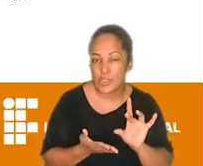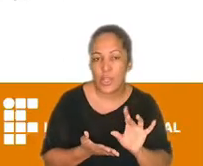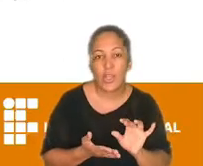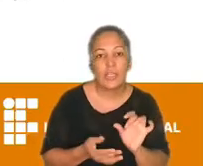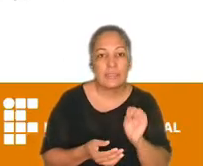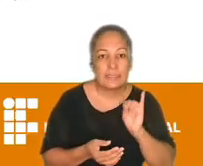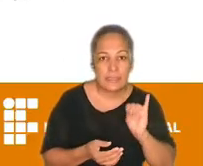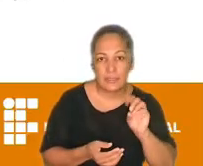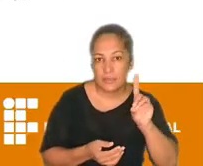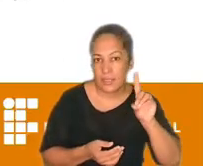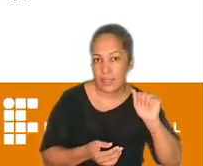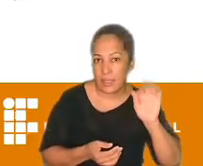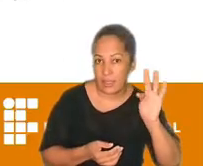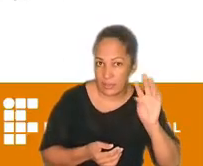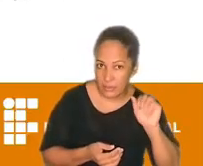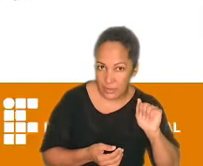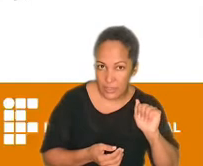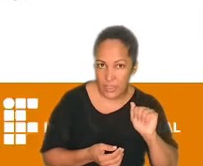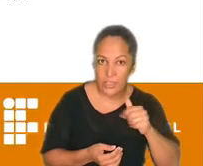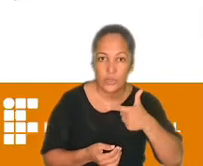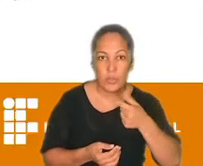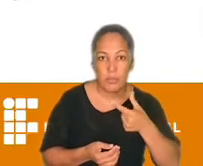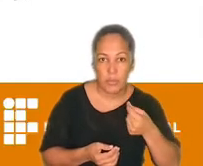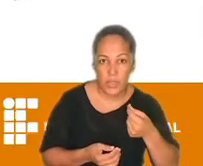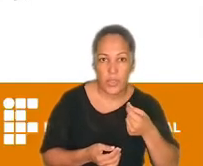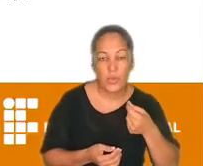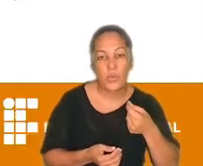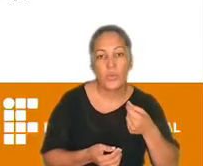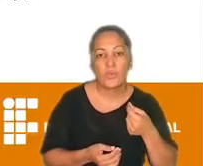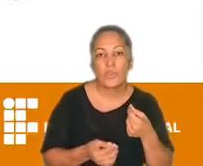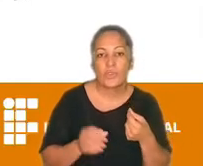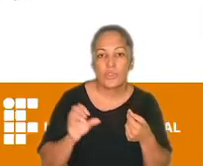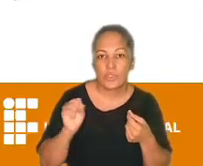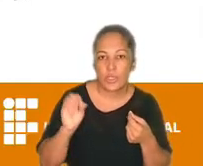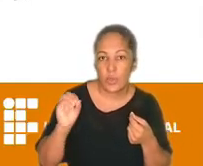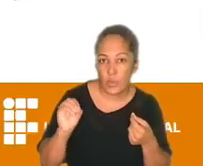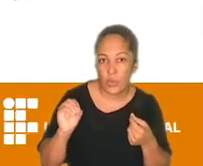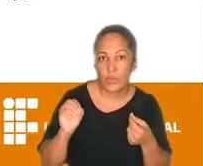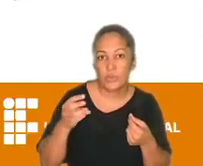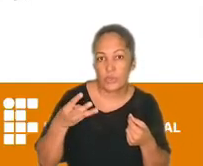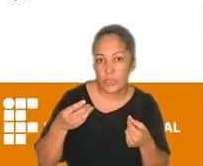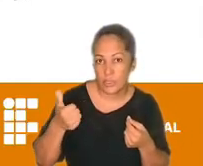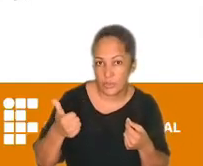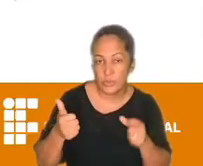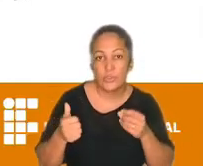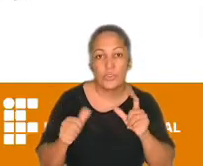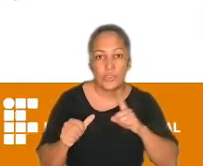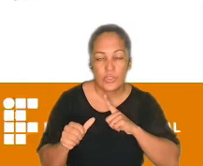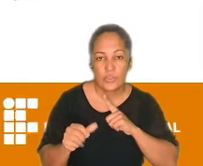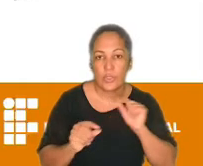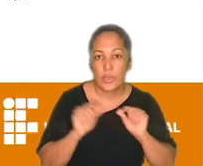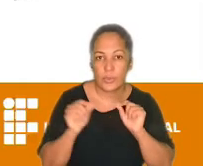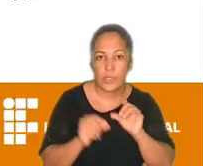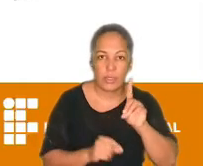data, né, essa data aqui 2028, do 31 de 8 de 2020, estiver no formato date.